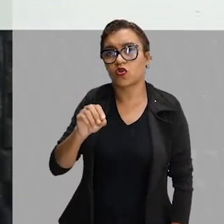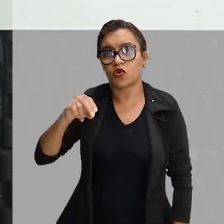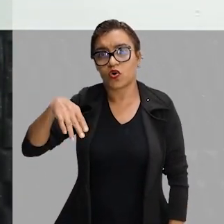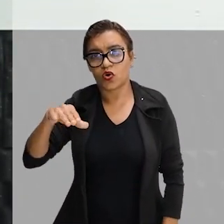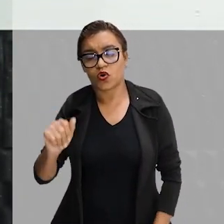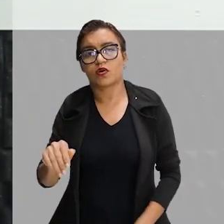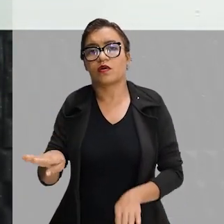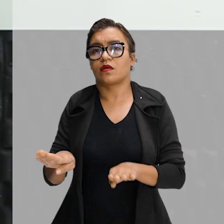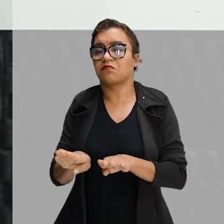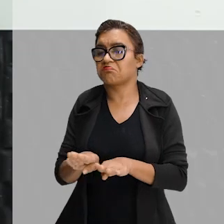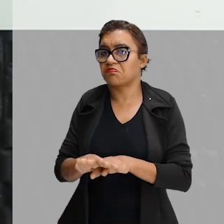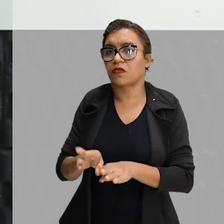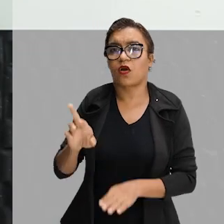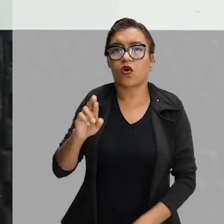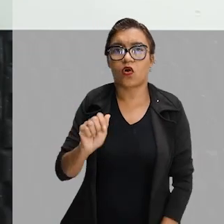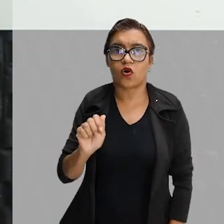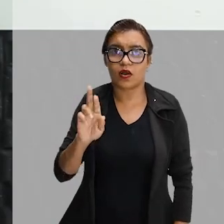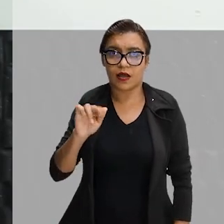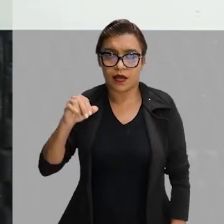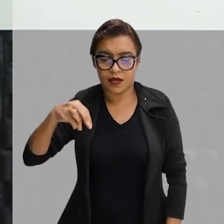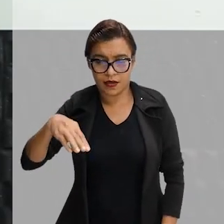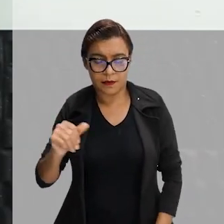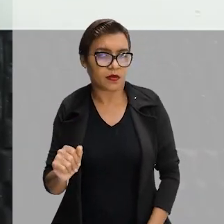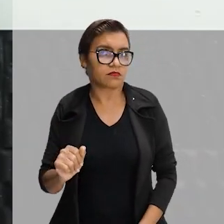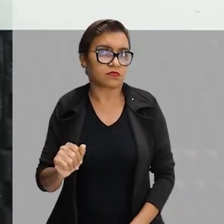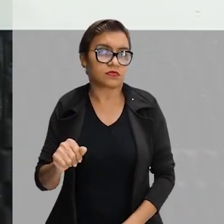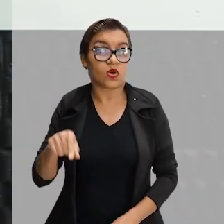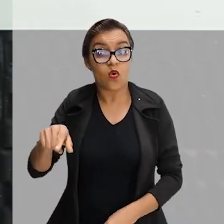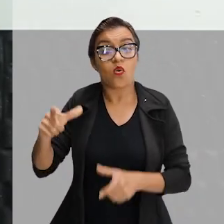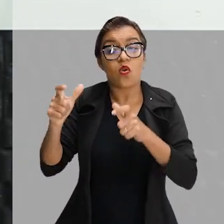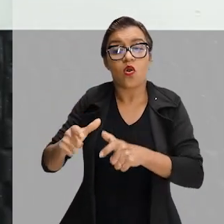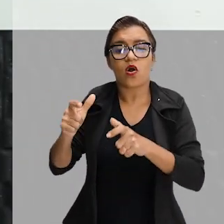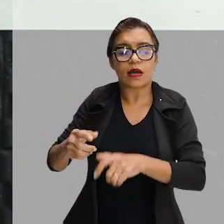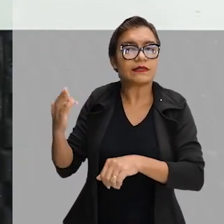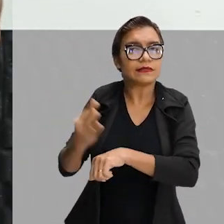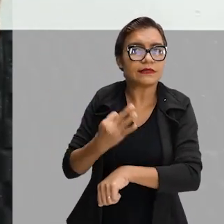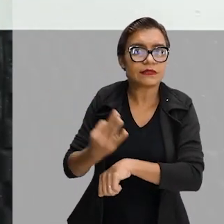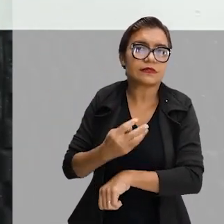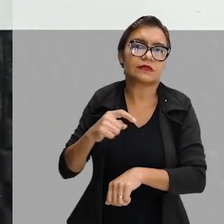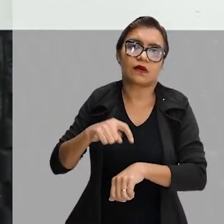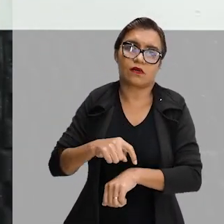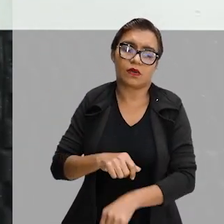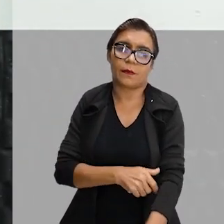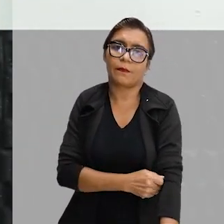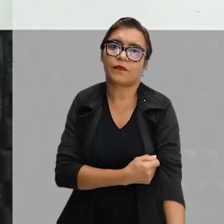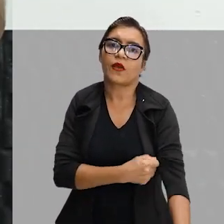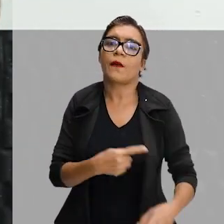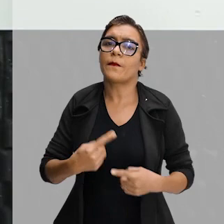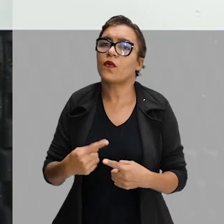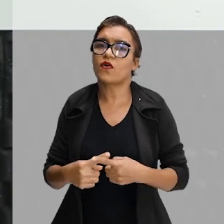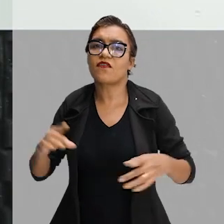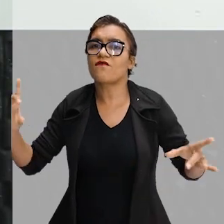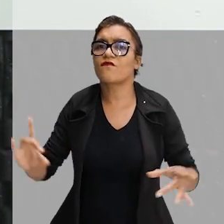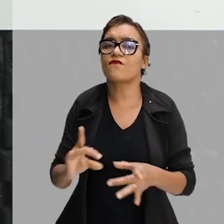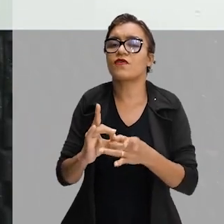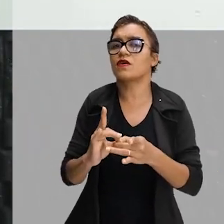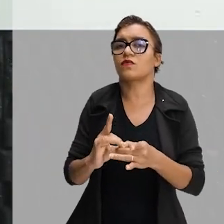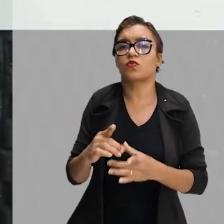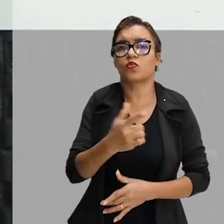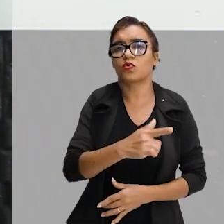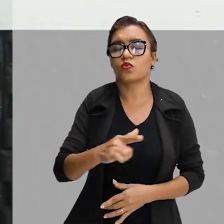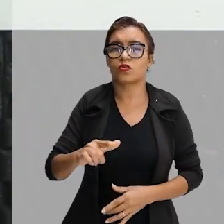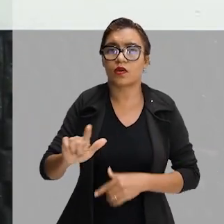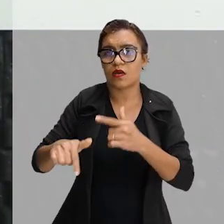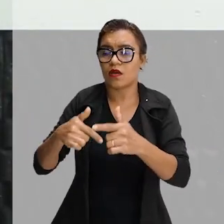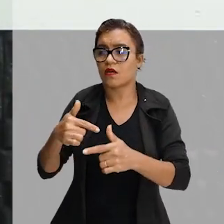são locais que resistem ao tempo. Por quê? Porque não tem um vínculo dinâmico com o restante